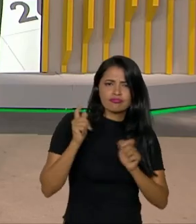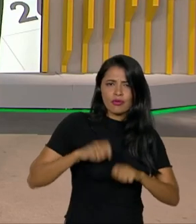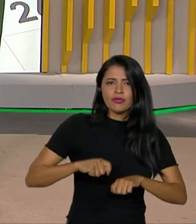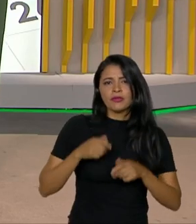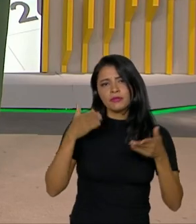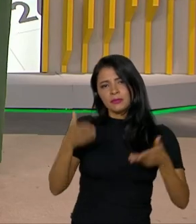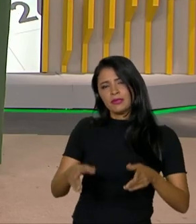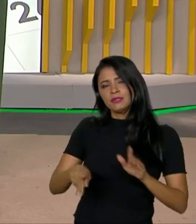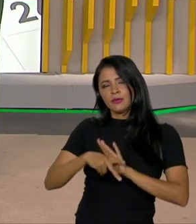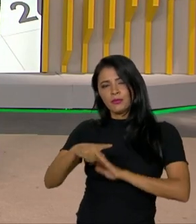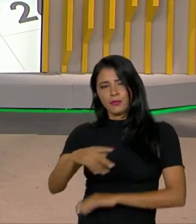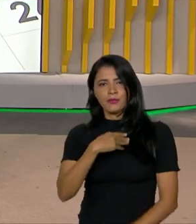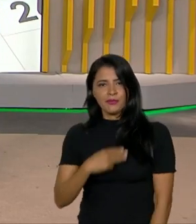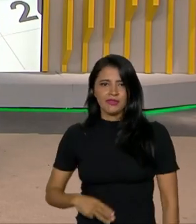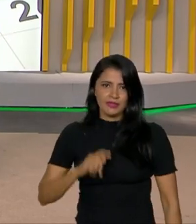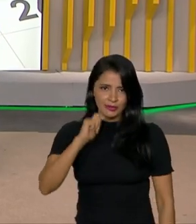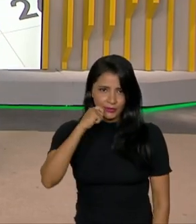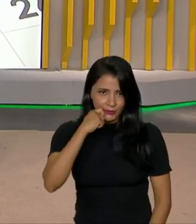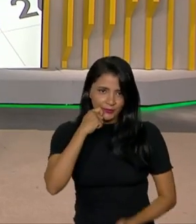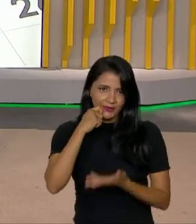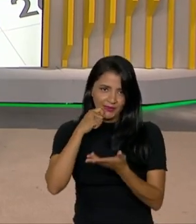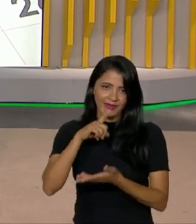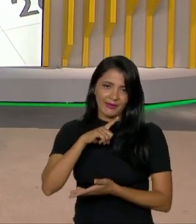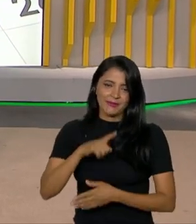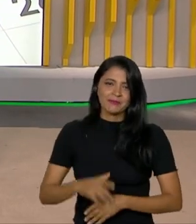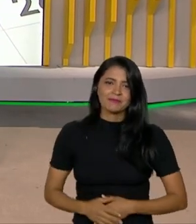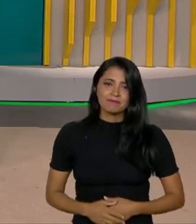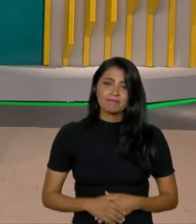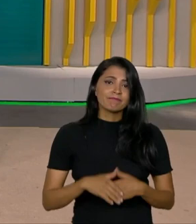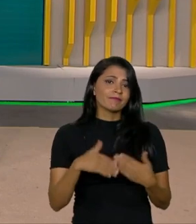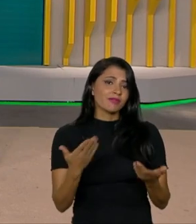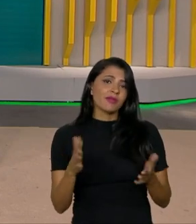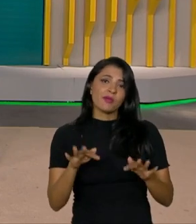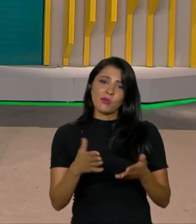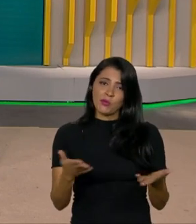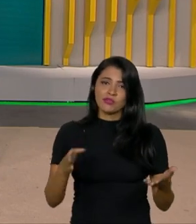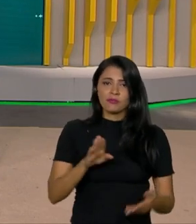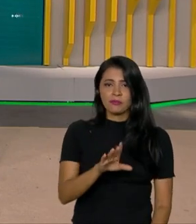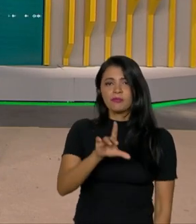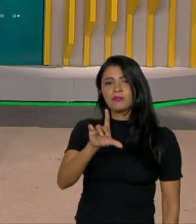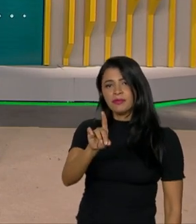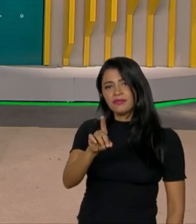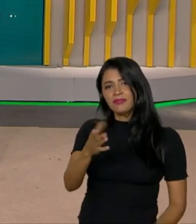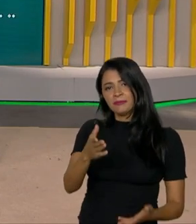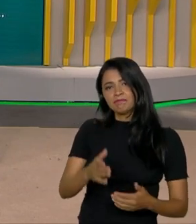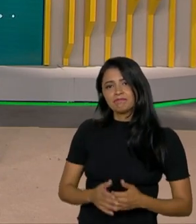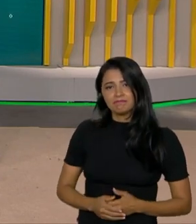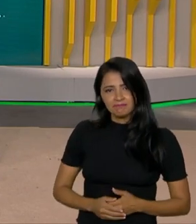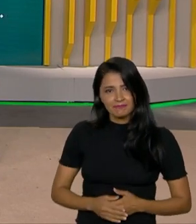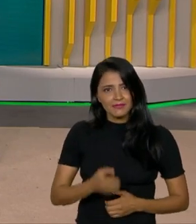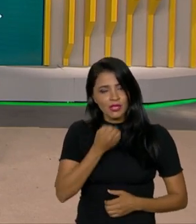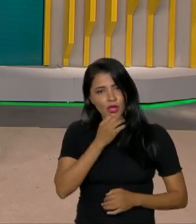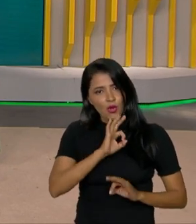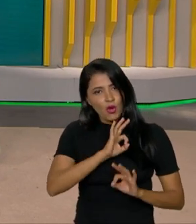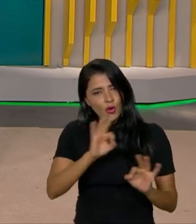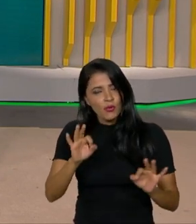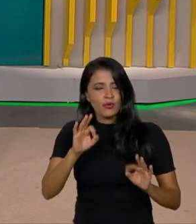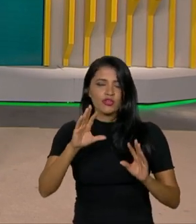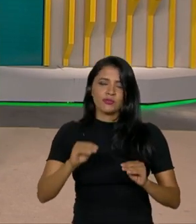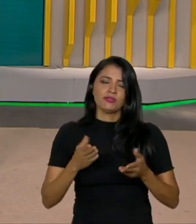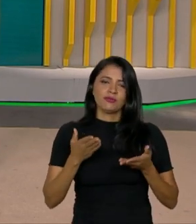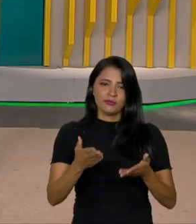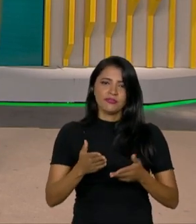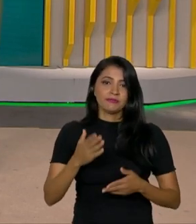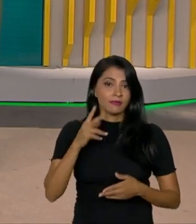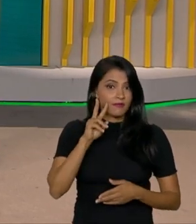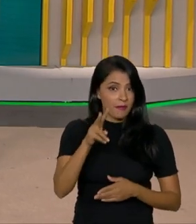participação do ministro Silvio Almeida. Ana. Bom, e com isso, o Brasil em Dia chega aqui ao final. Desejo a você uma ótima noite.